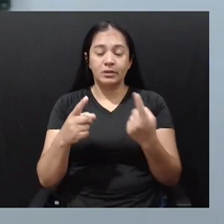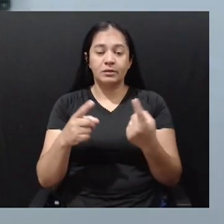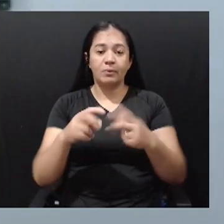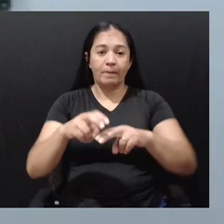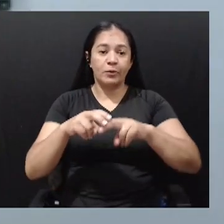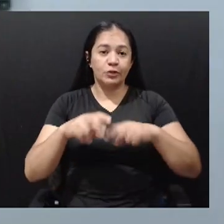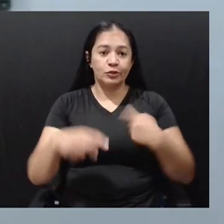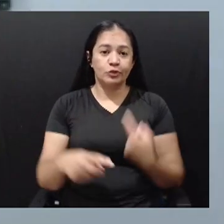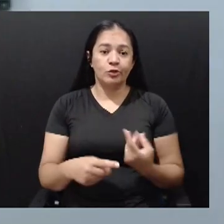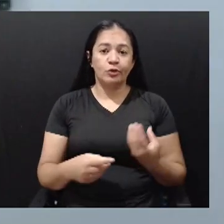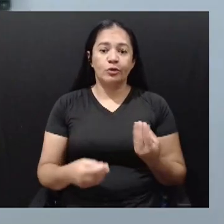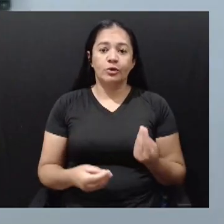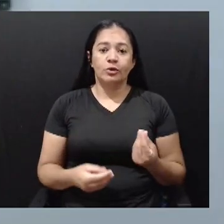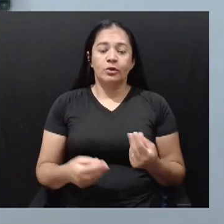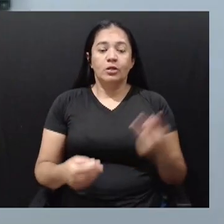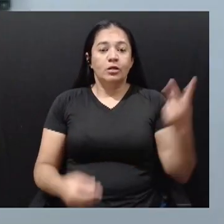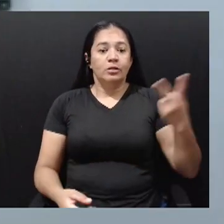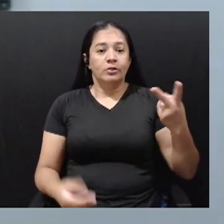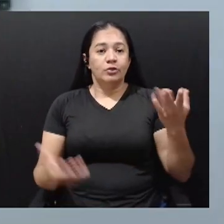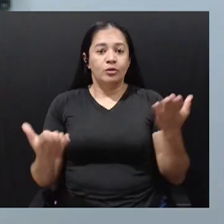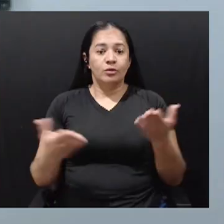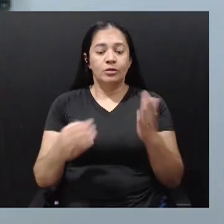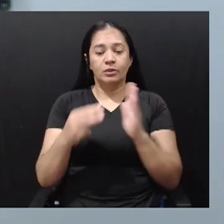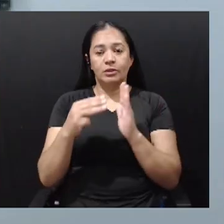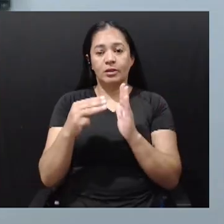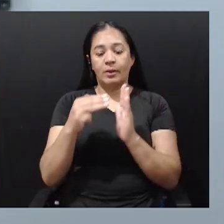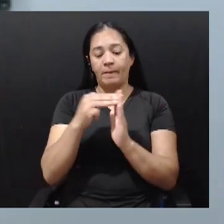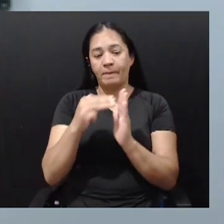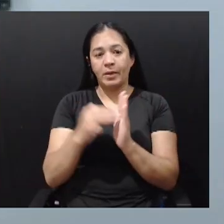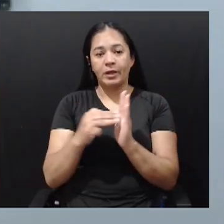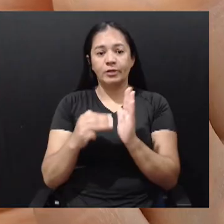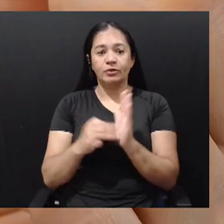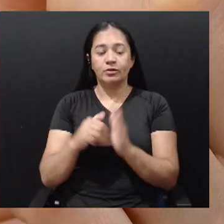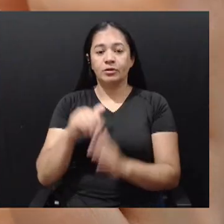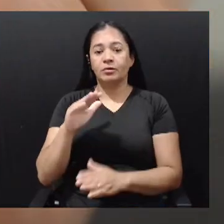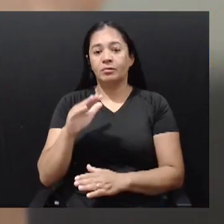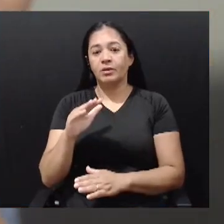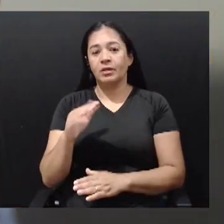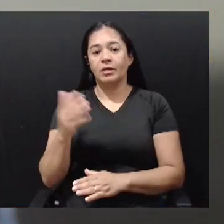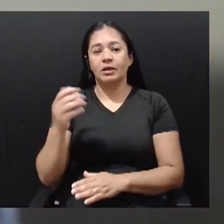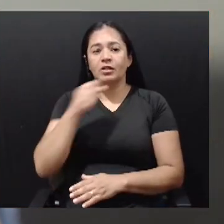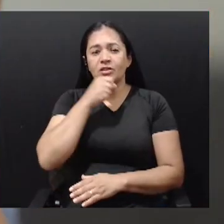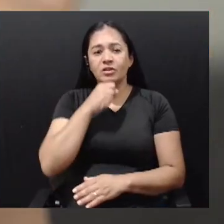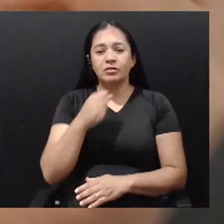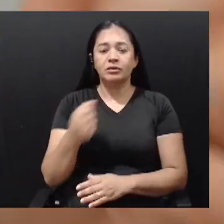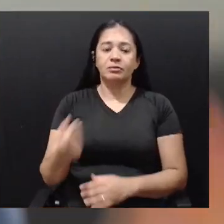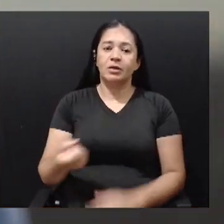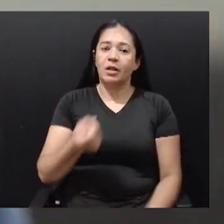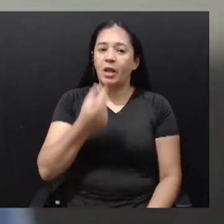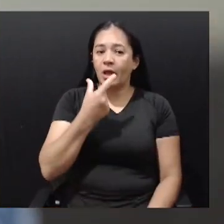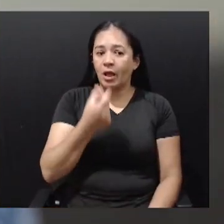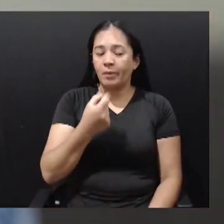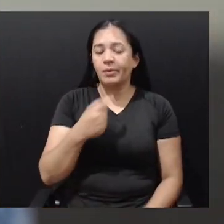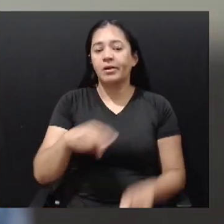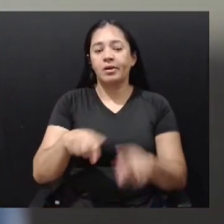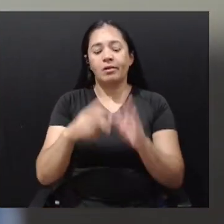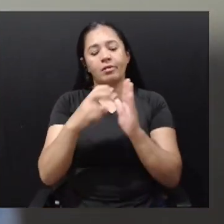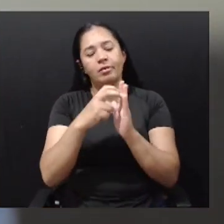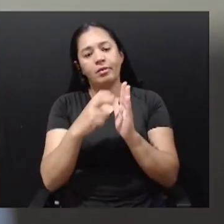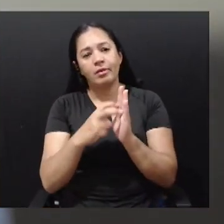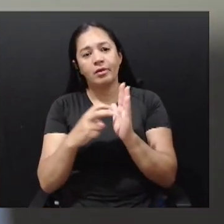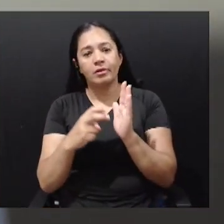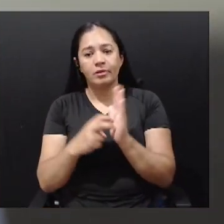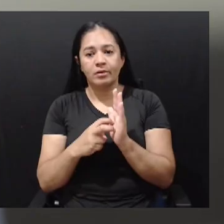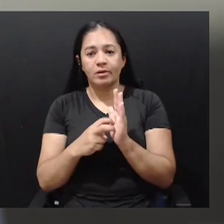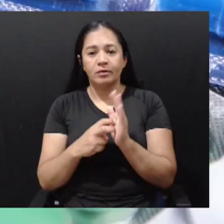segundo plano hoje métodos mais antigos, como a pílula anticoncepcional e os anticoncepcionais injetáveis.